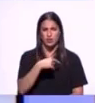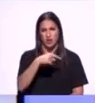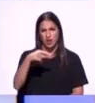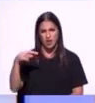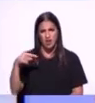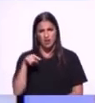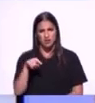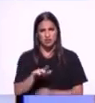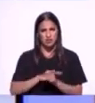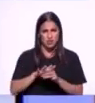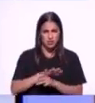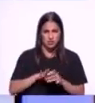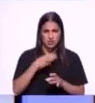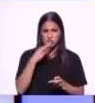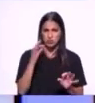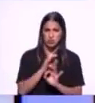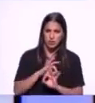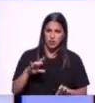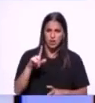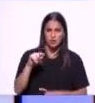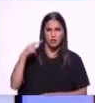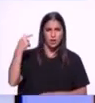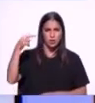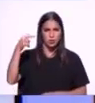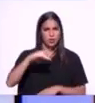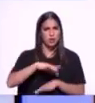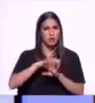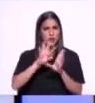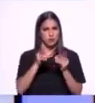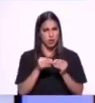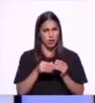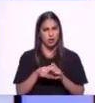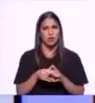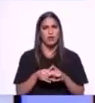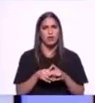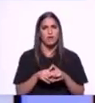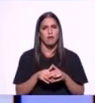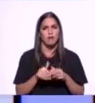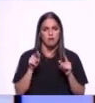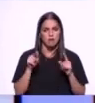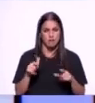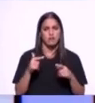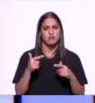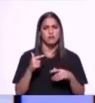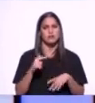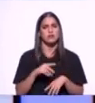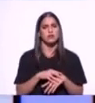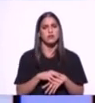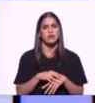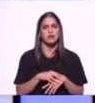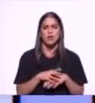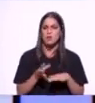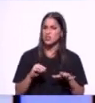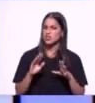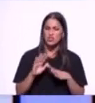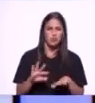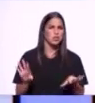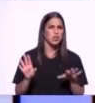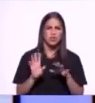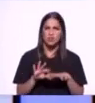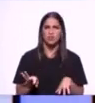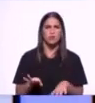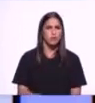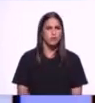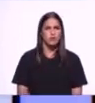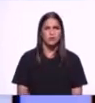todas extraordinárias e excepcionais da pandemia, foi, dos últimos anos, o campeonato mais tranquilo. Não